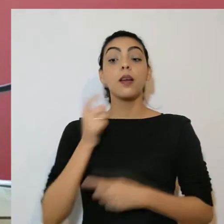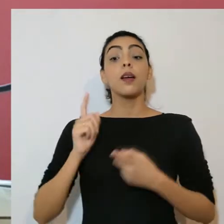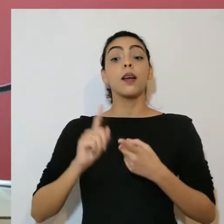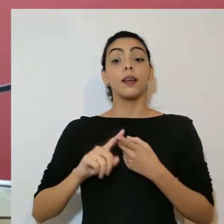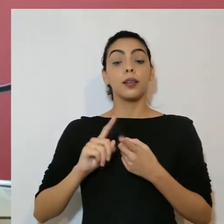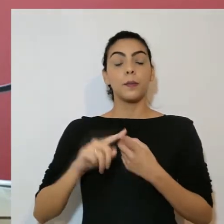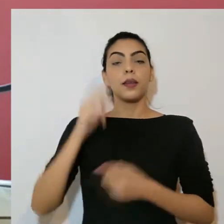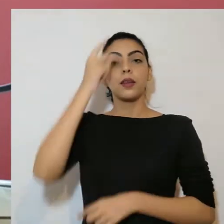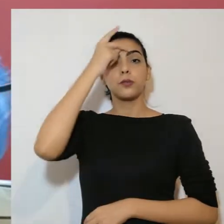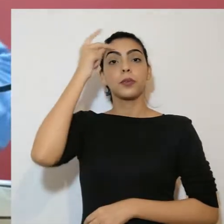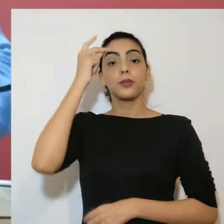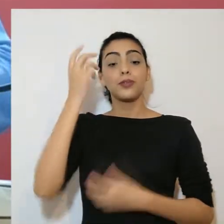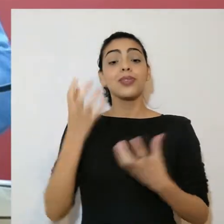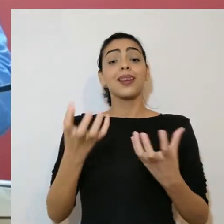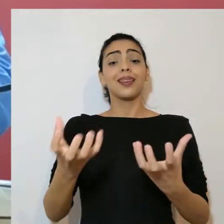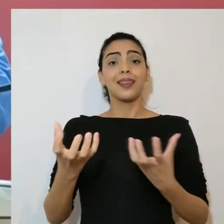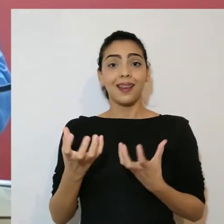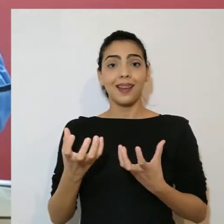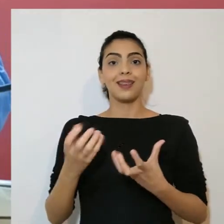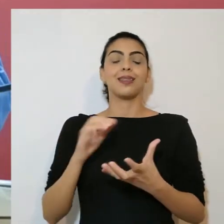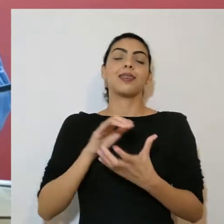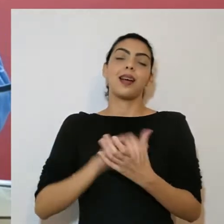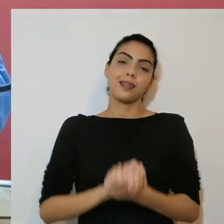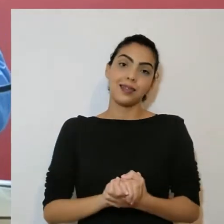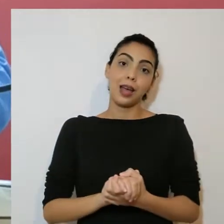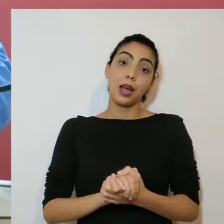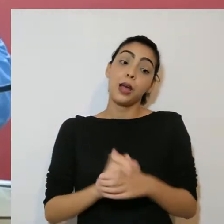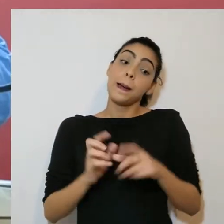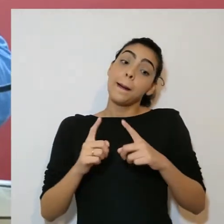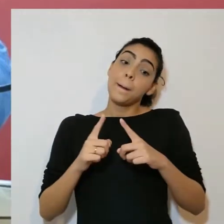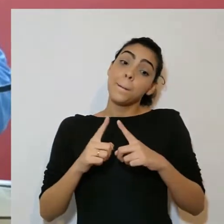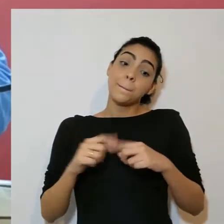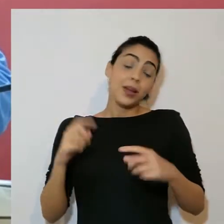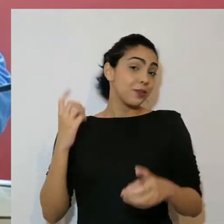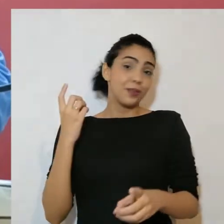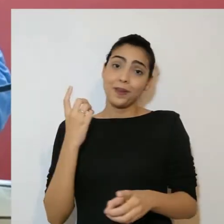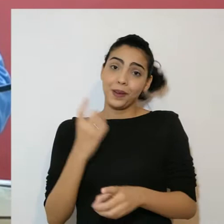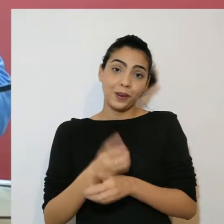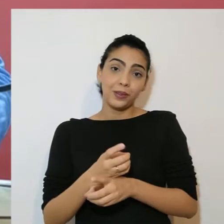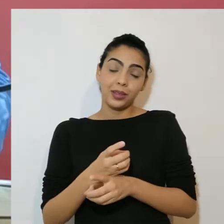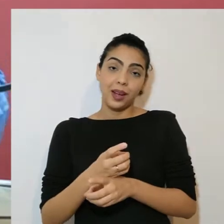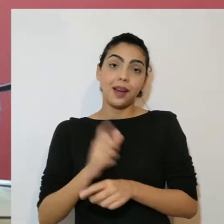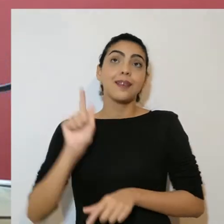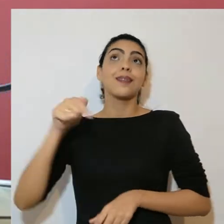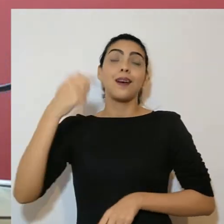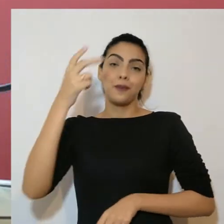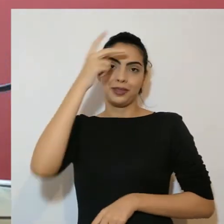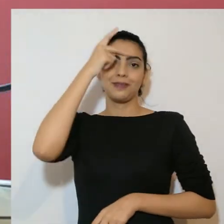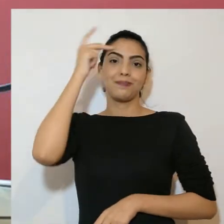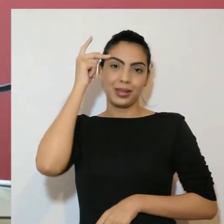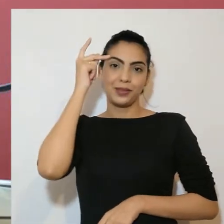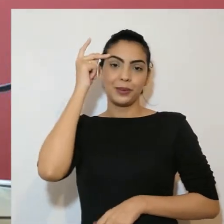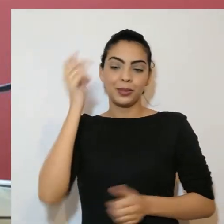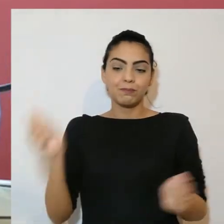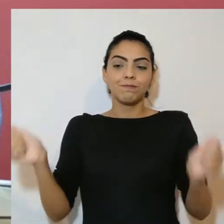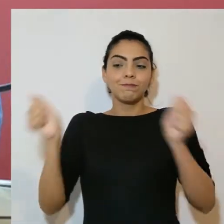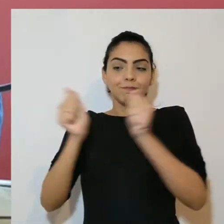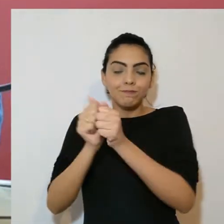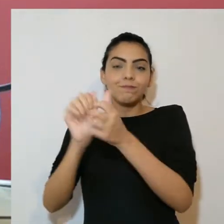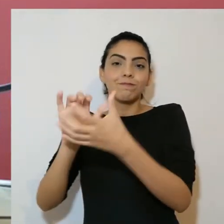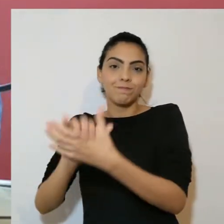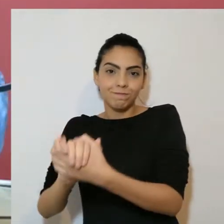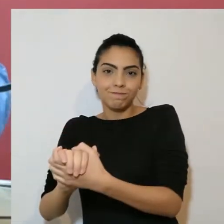temos aqueles que desejam casar, mas não encontraram ainda a sua outra